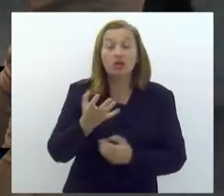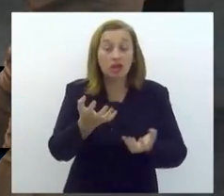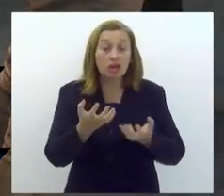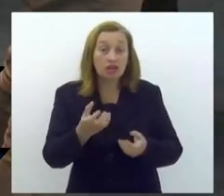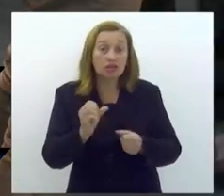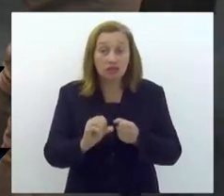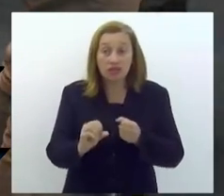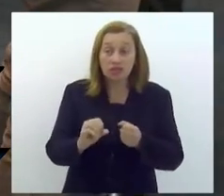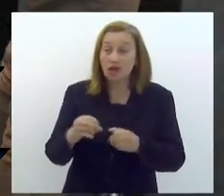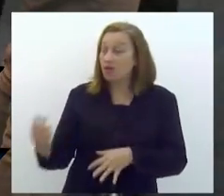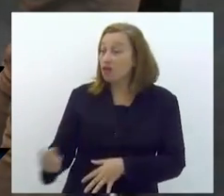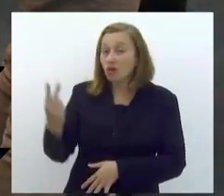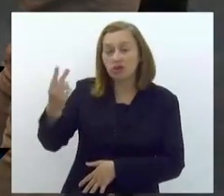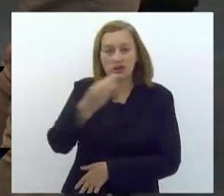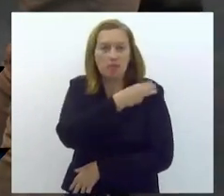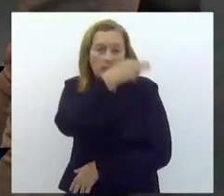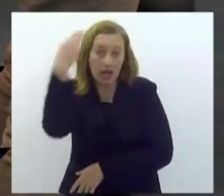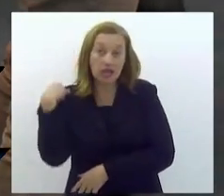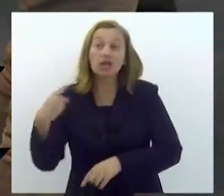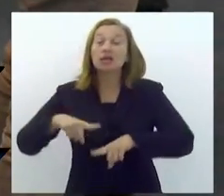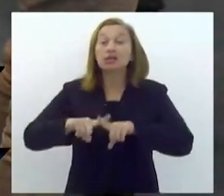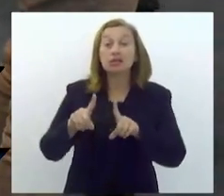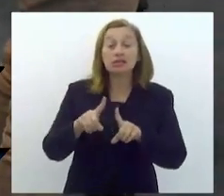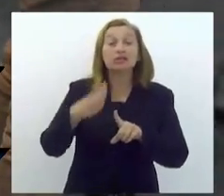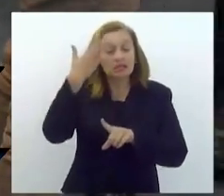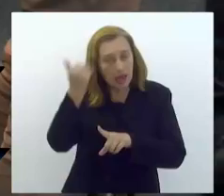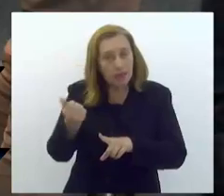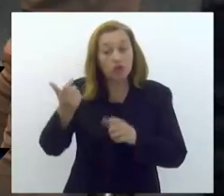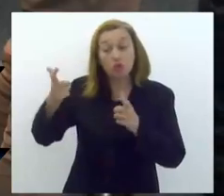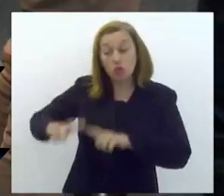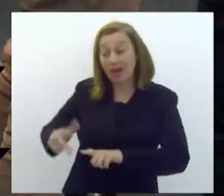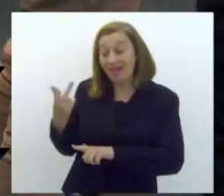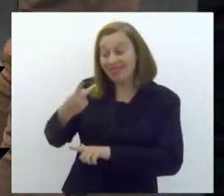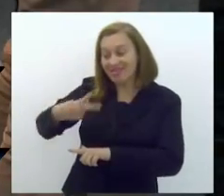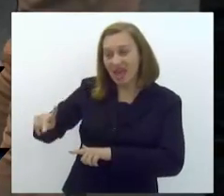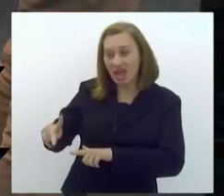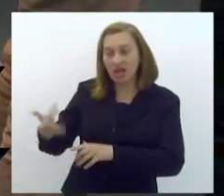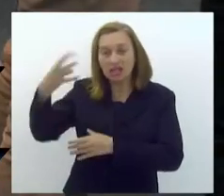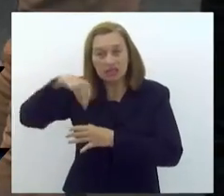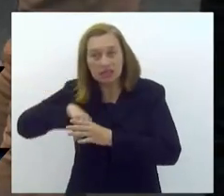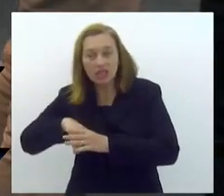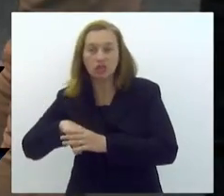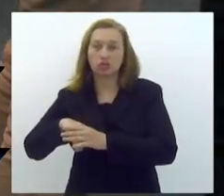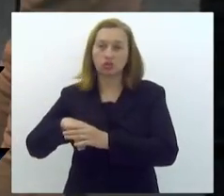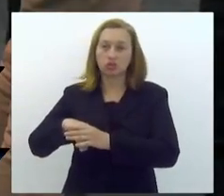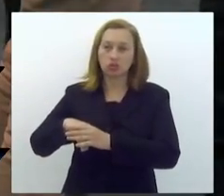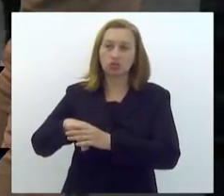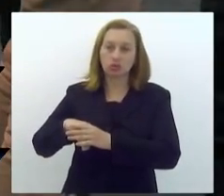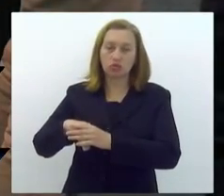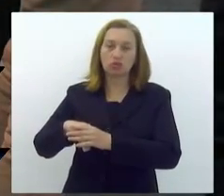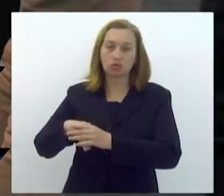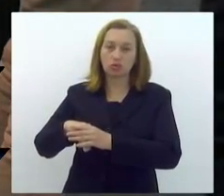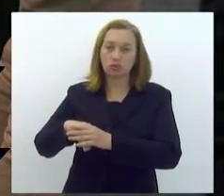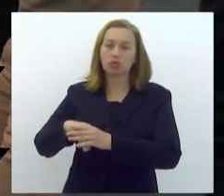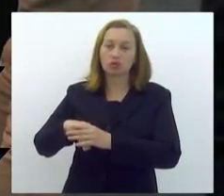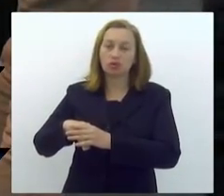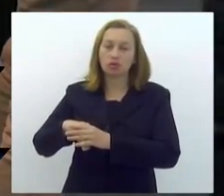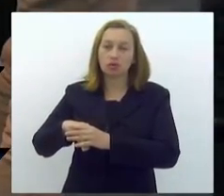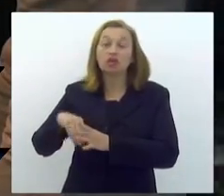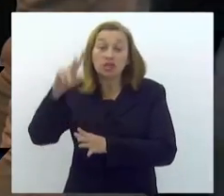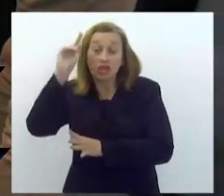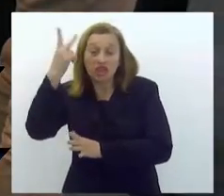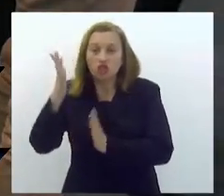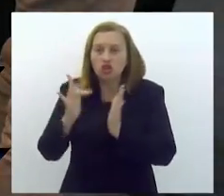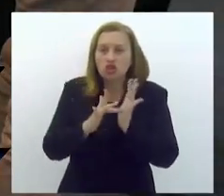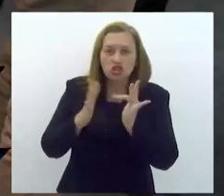a Honrar Maria sabendo o lugar que ela ocupa dentro do cristianismo que é um lugar muito importante e deixando claro que